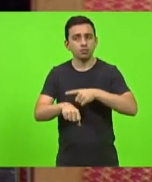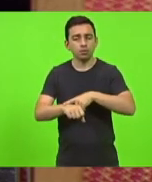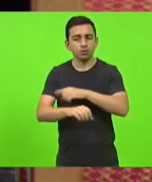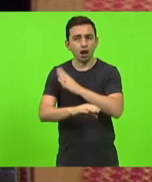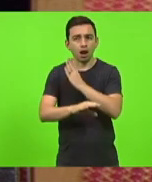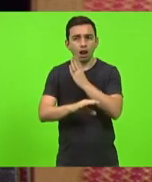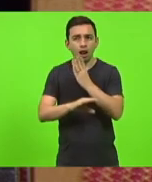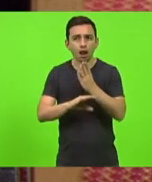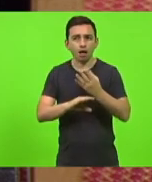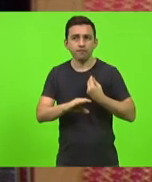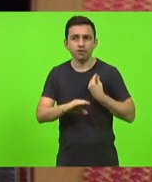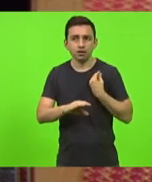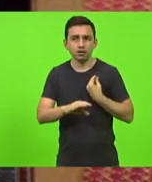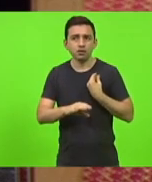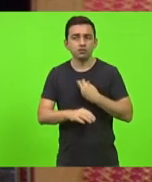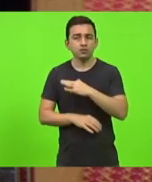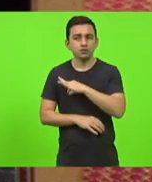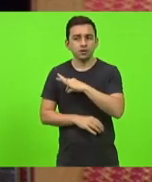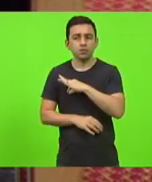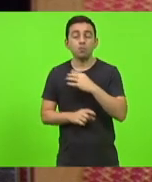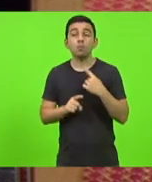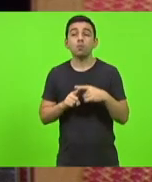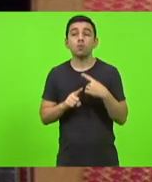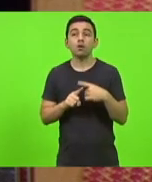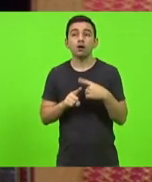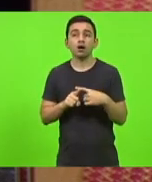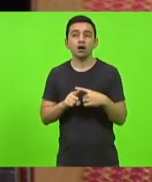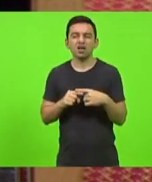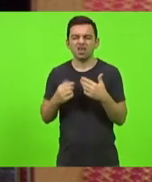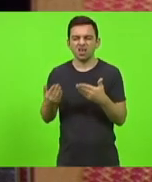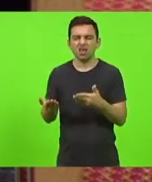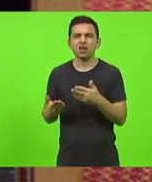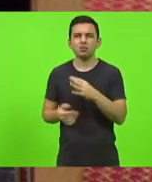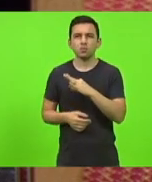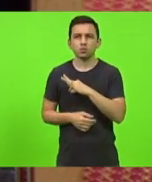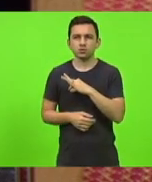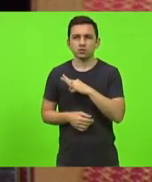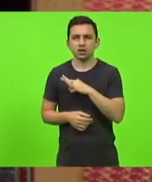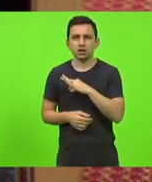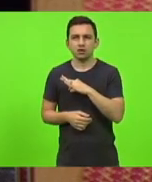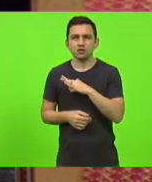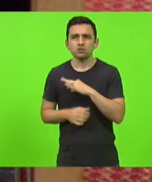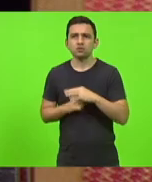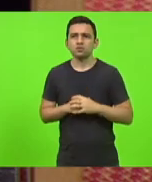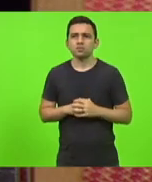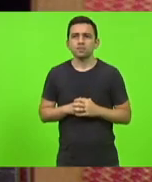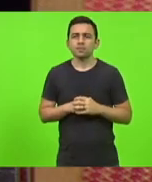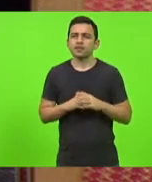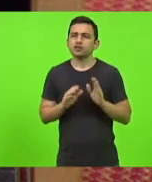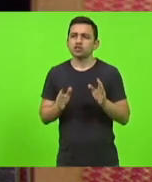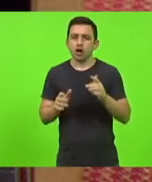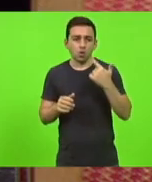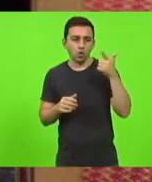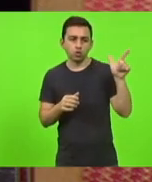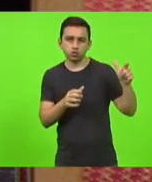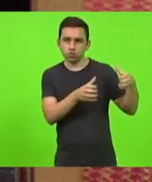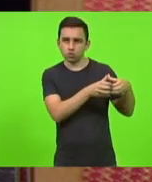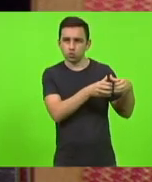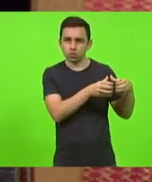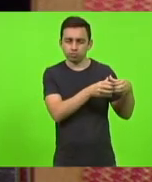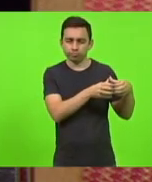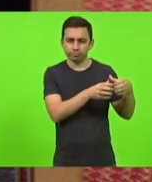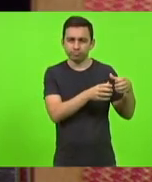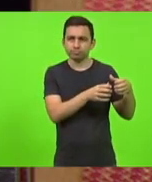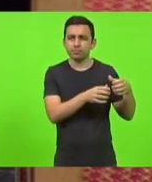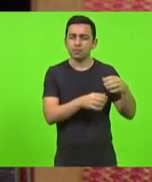carreira policial. Por quê? Porque o policial que vem de outra corporação, polícia